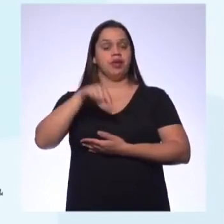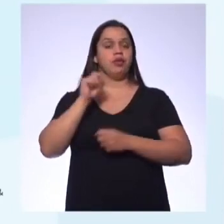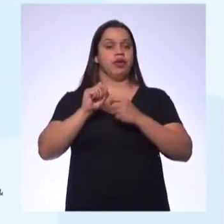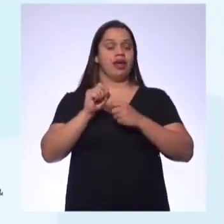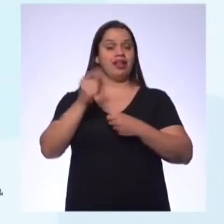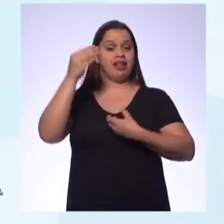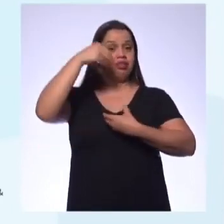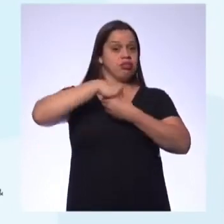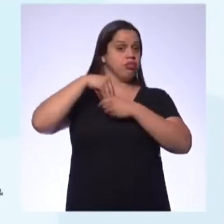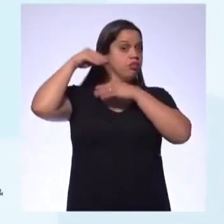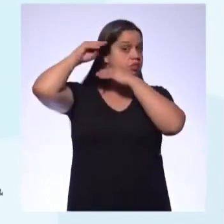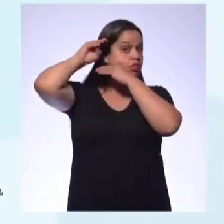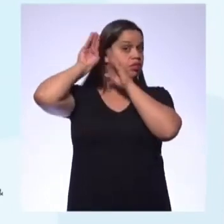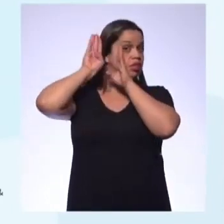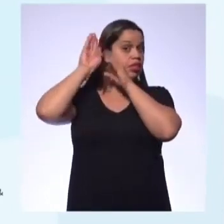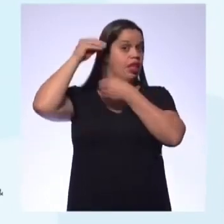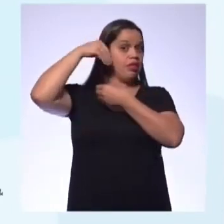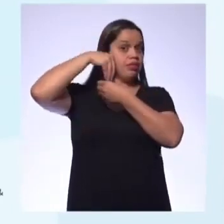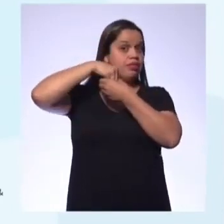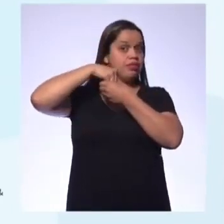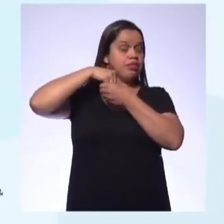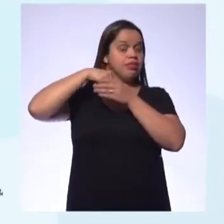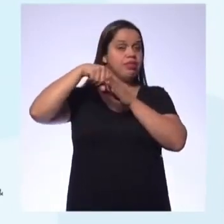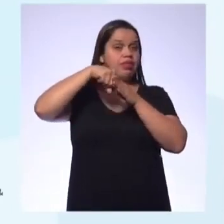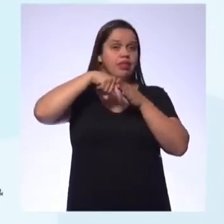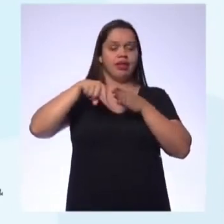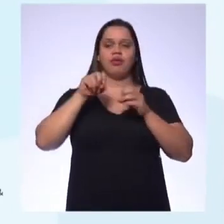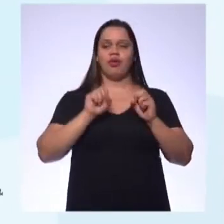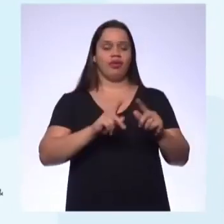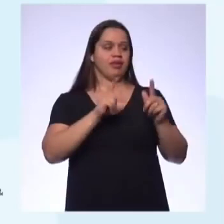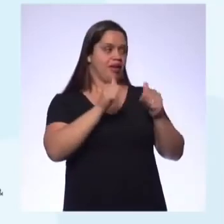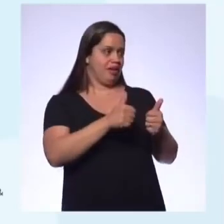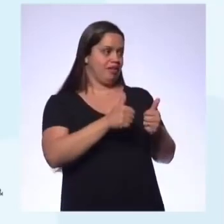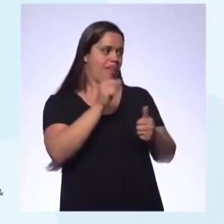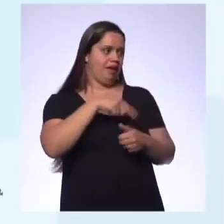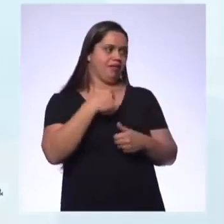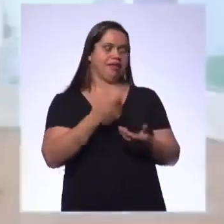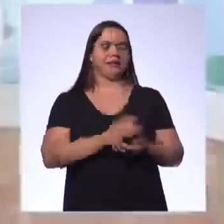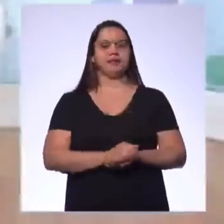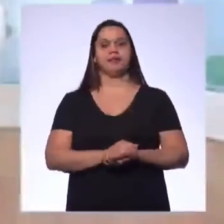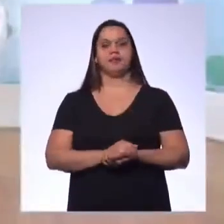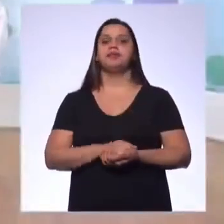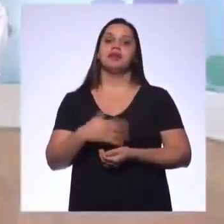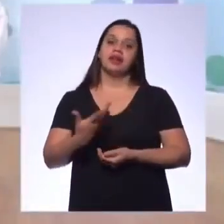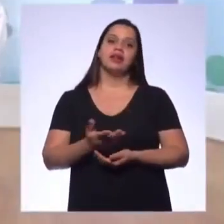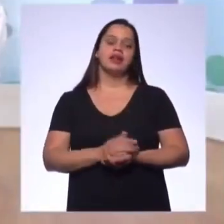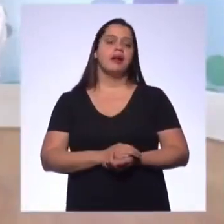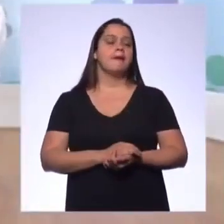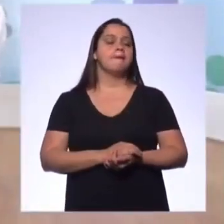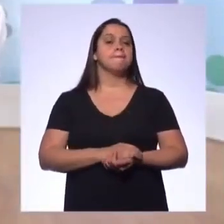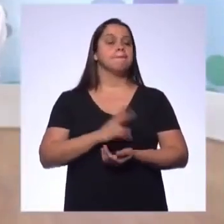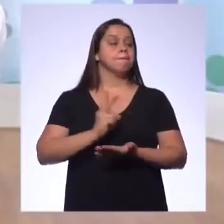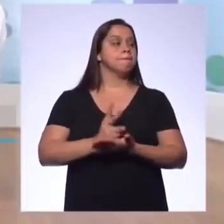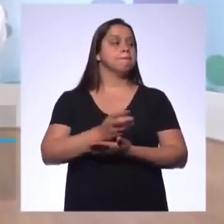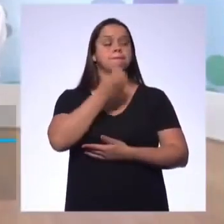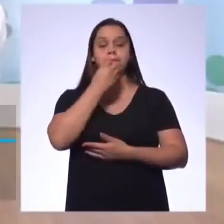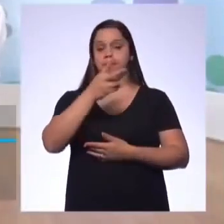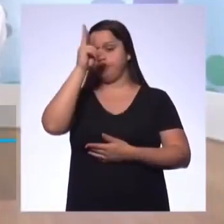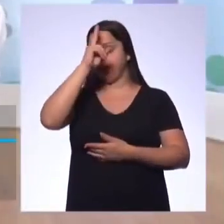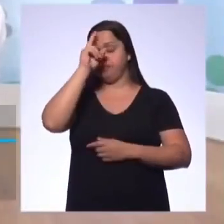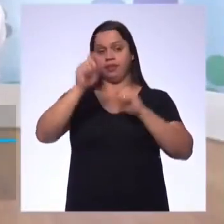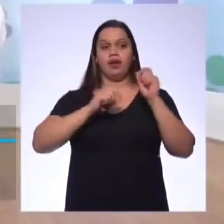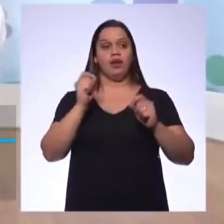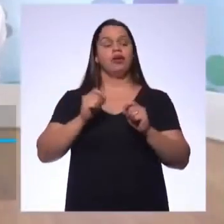interna, tá? E olha a importância aí, tá bom? Então era isso. É bom sempre lembrar, né? As partes da